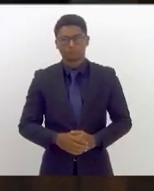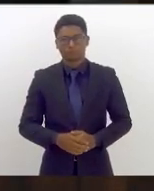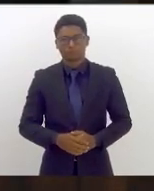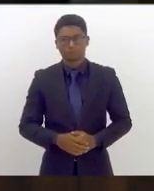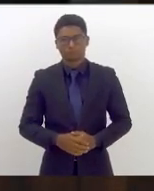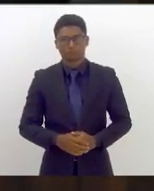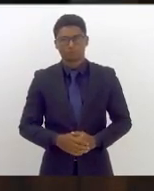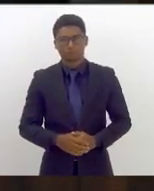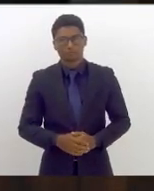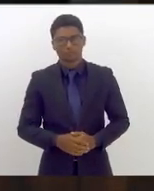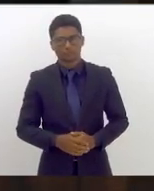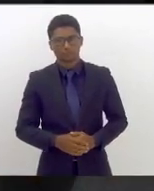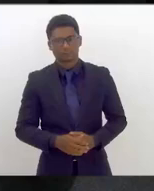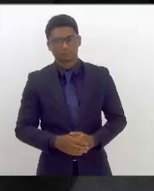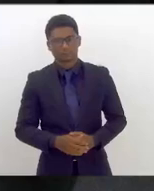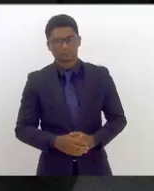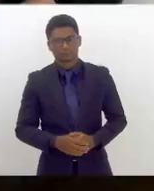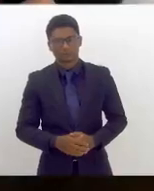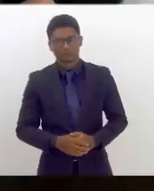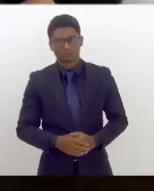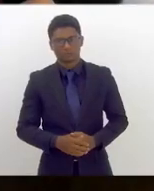senhor presidente